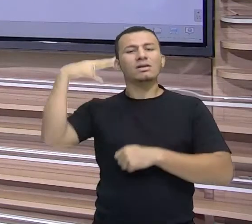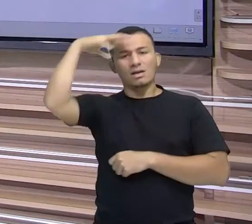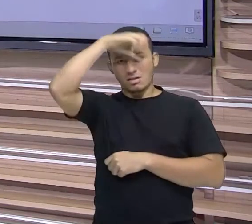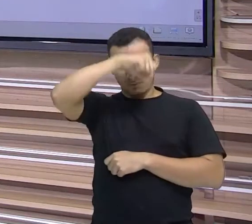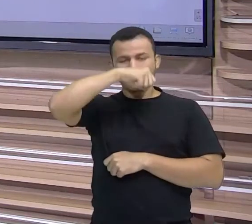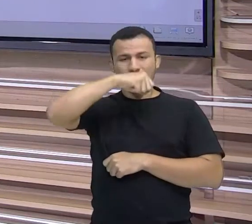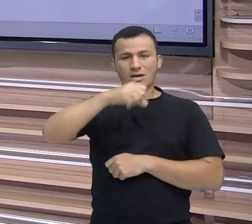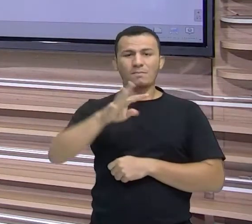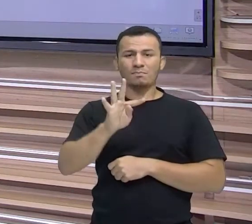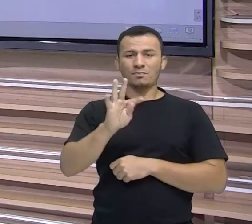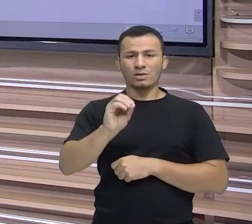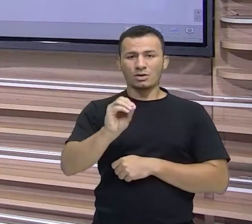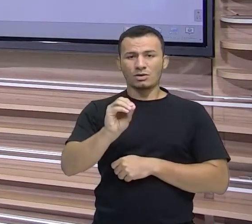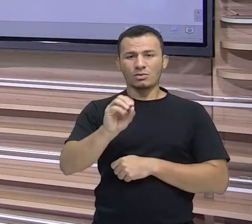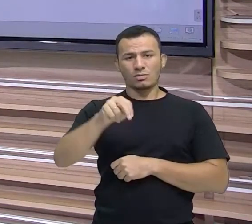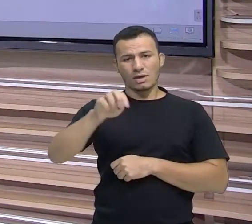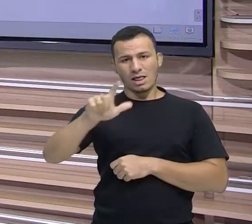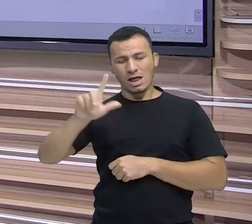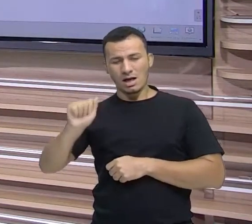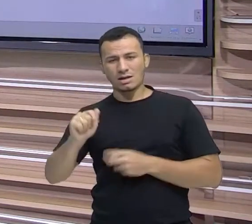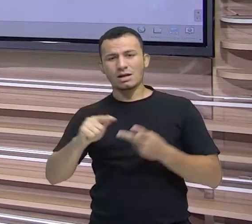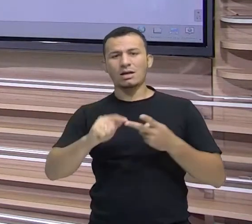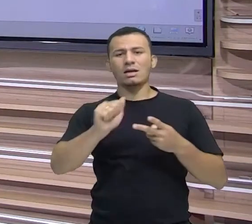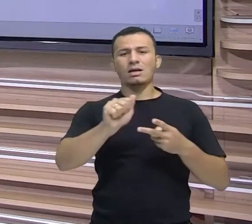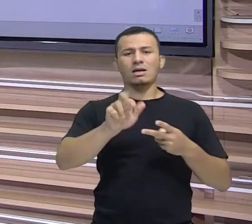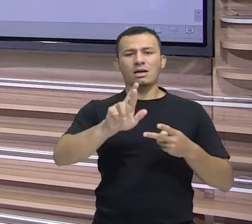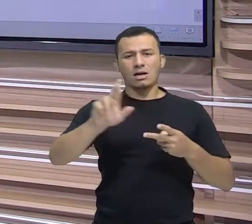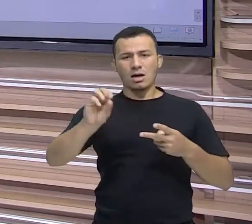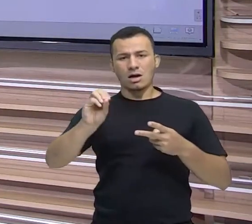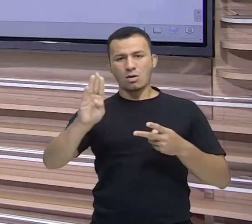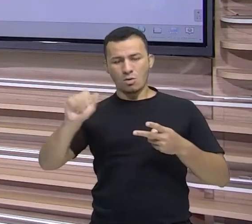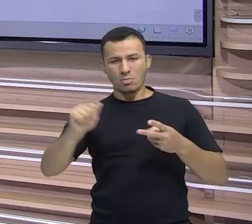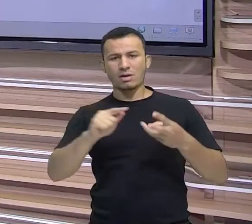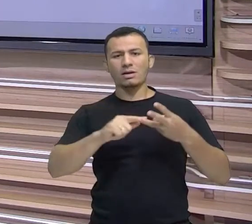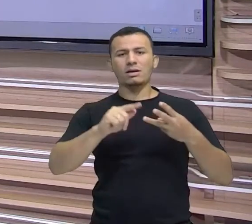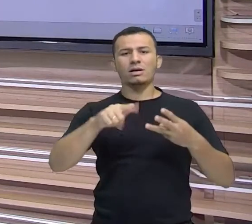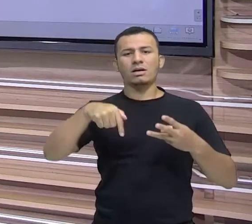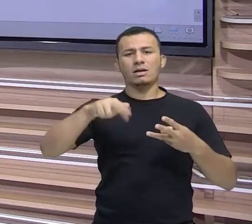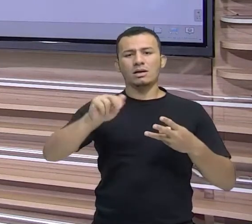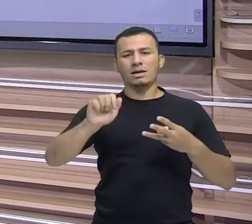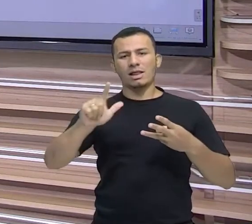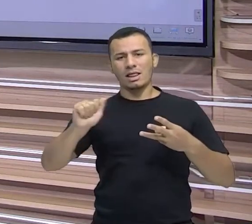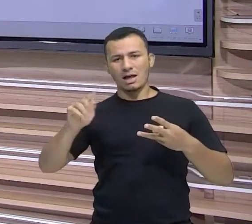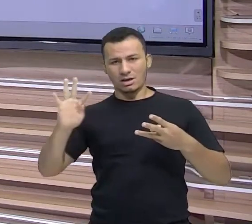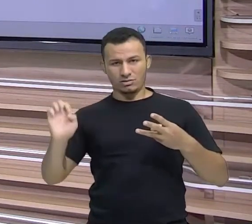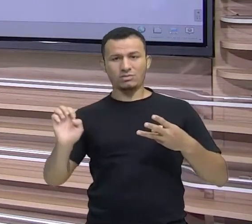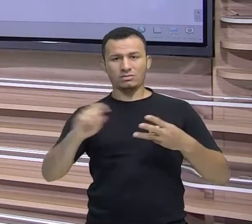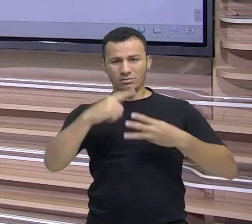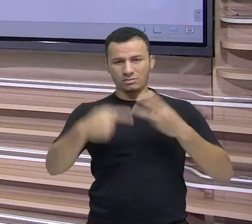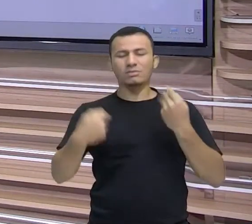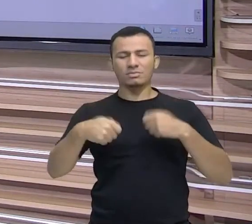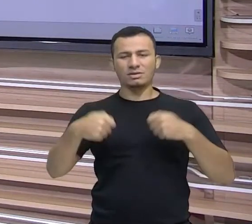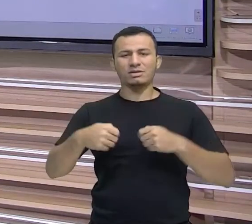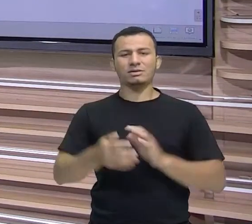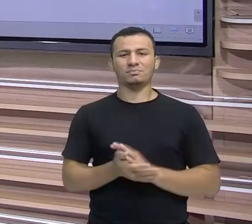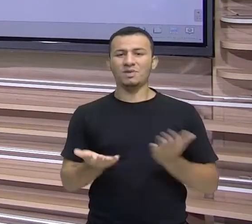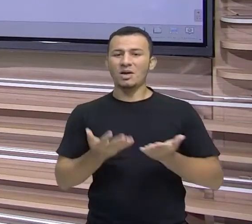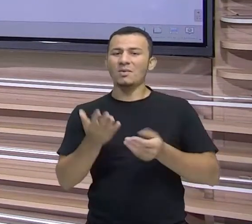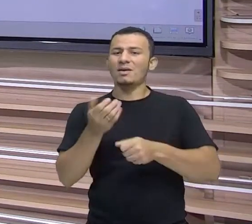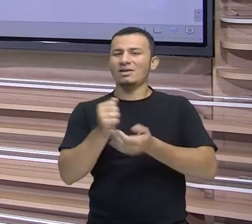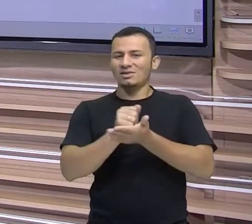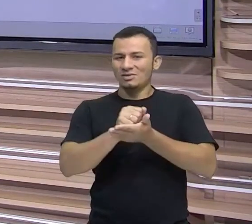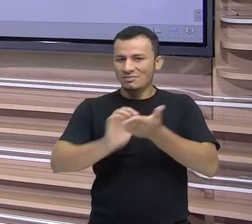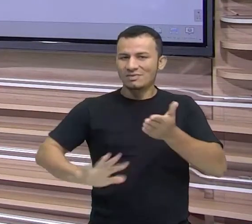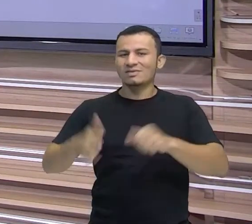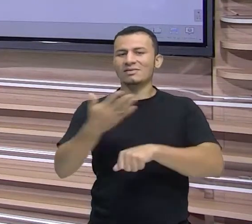tonelada, a arroba e o quilate. Muito bem. Tendo isso em vista, vamos agora que é a hora do nosso